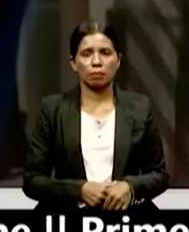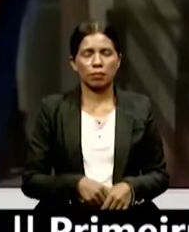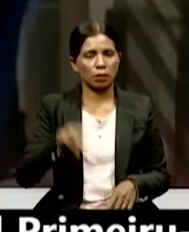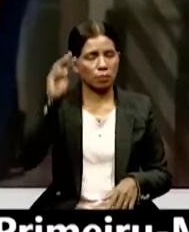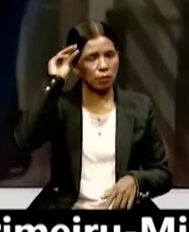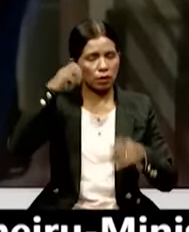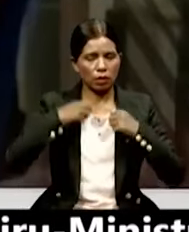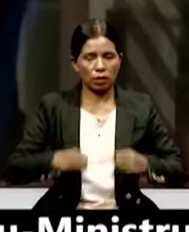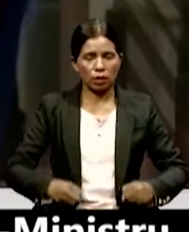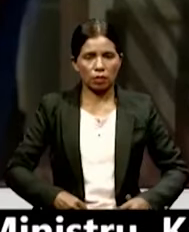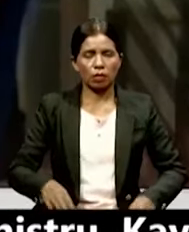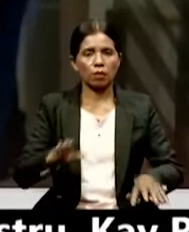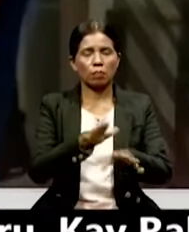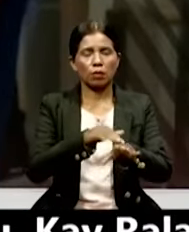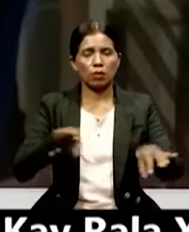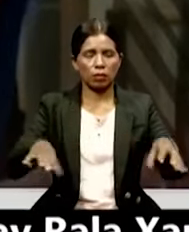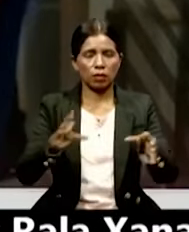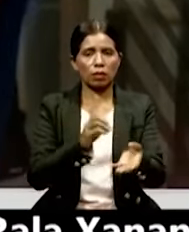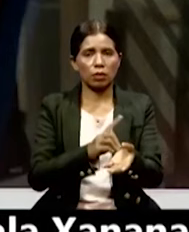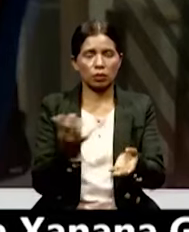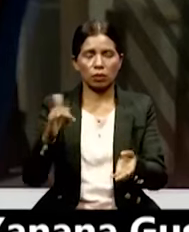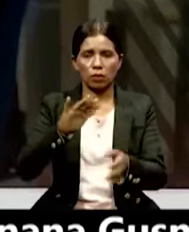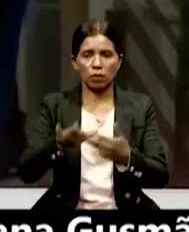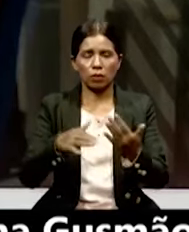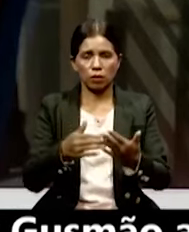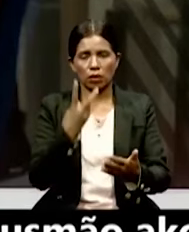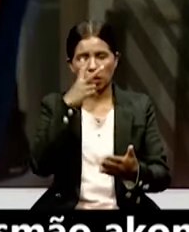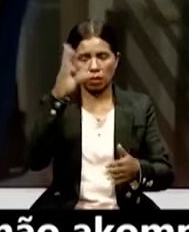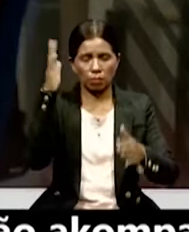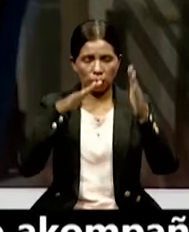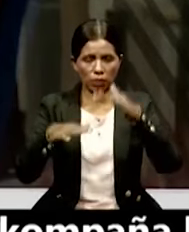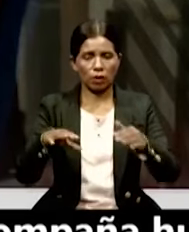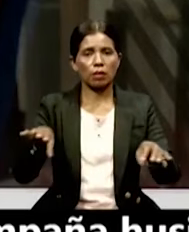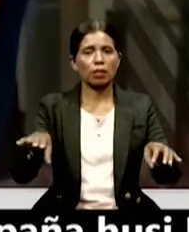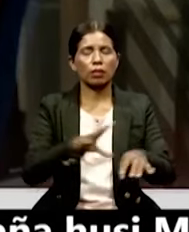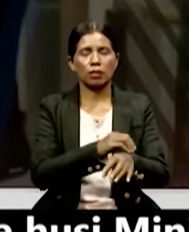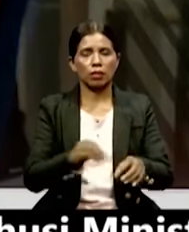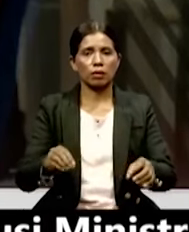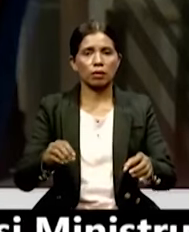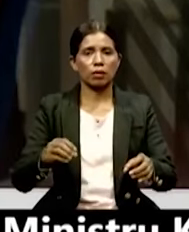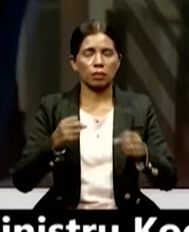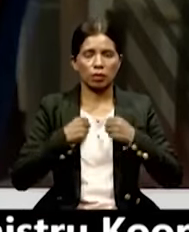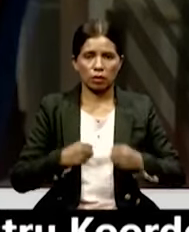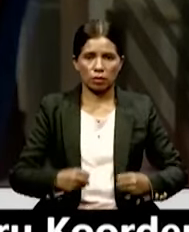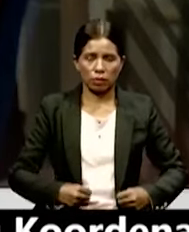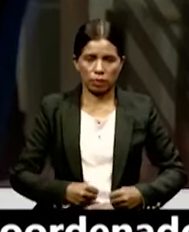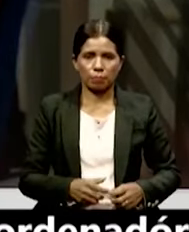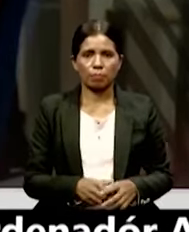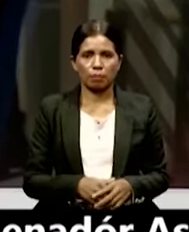Ministra Saúde garante o recrutamento Fomba Médico Cira se resolve o problema falta pessoal saúde.